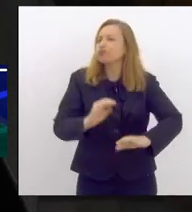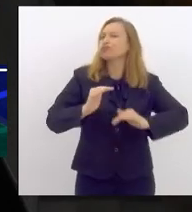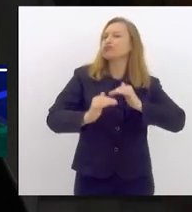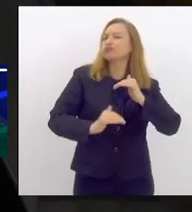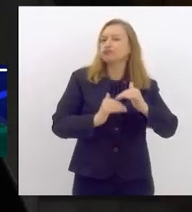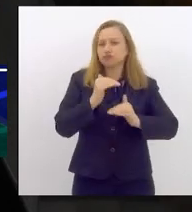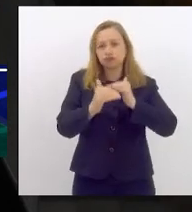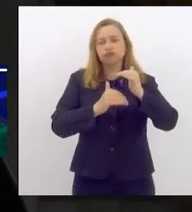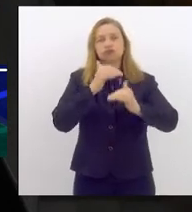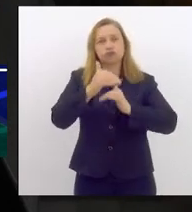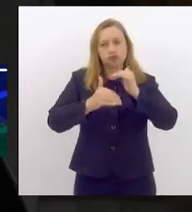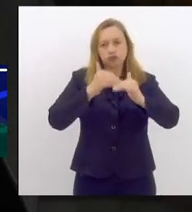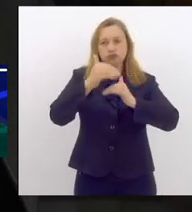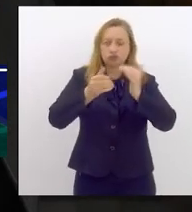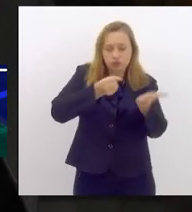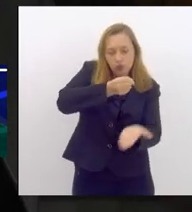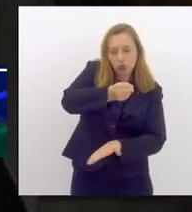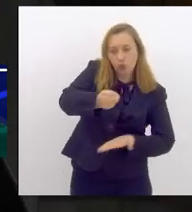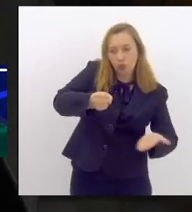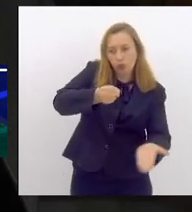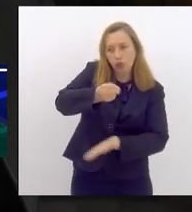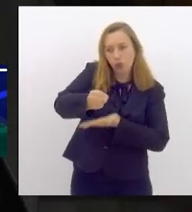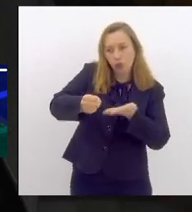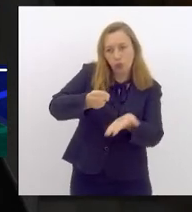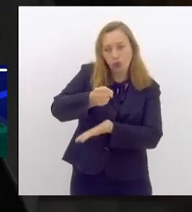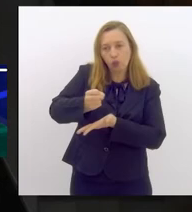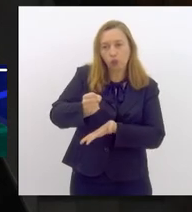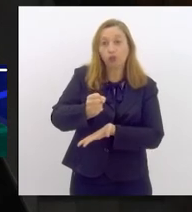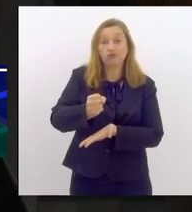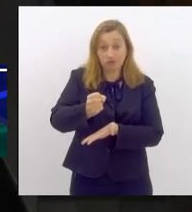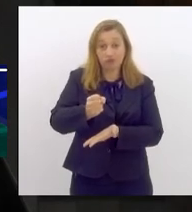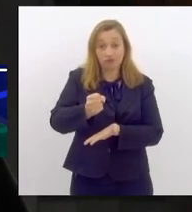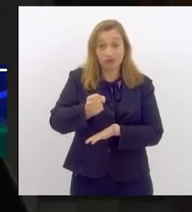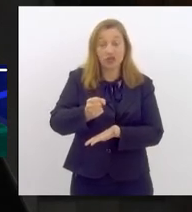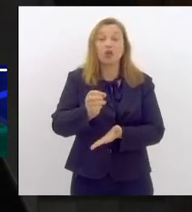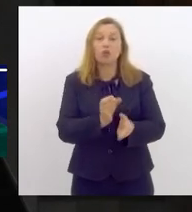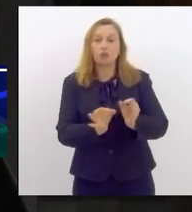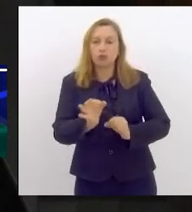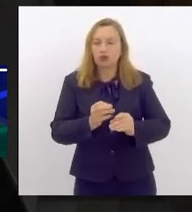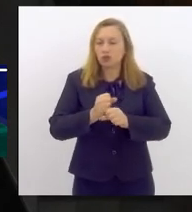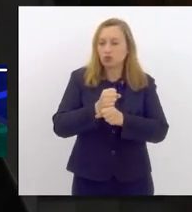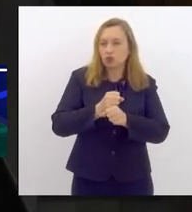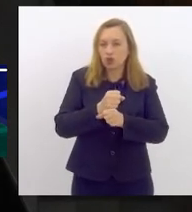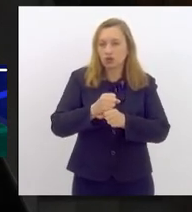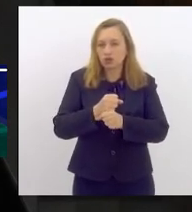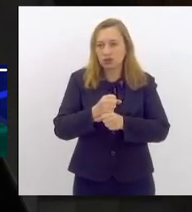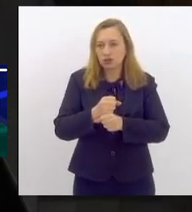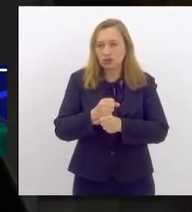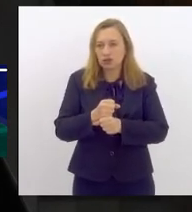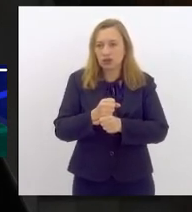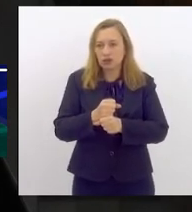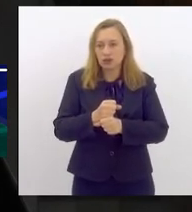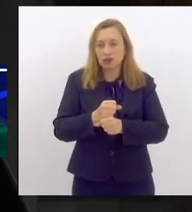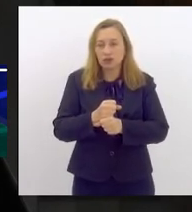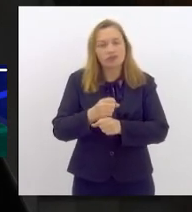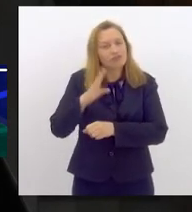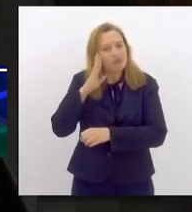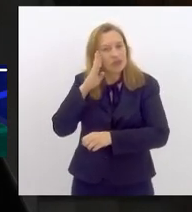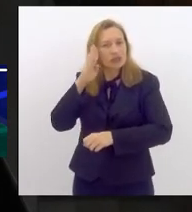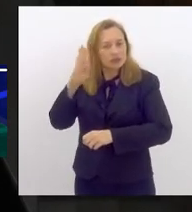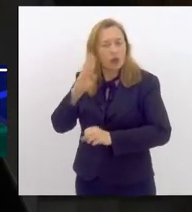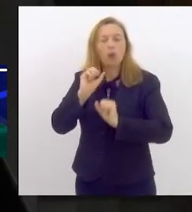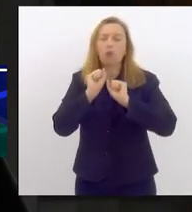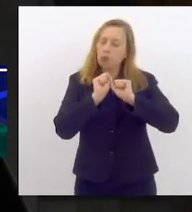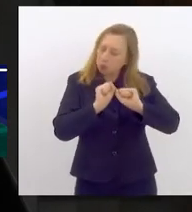desenvolvimento que seja a base sobre a qual o plano plurianual que é uma Peça quadrienal